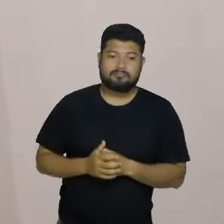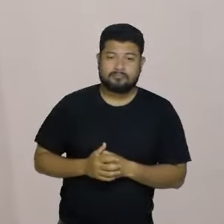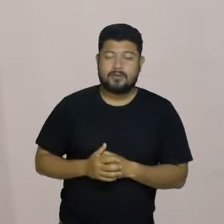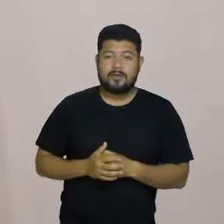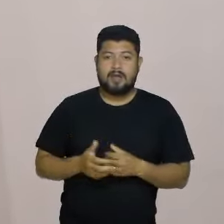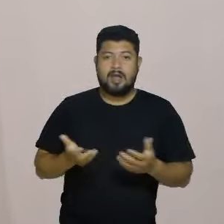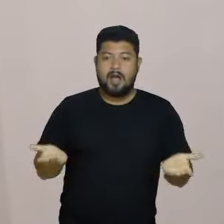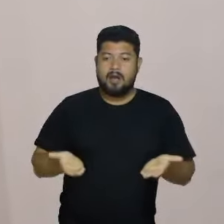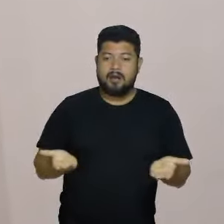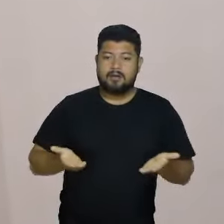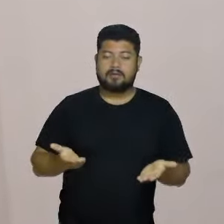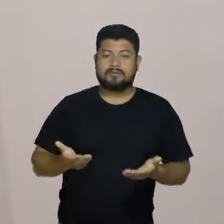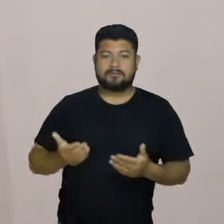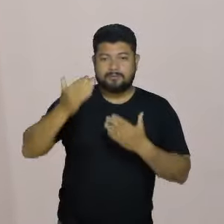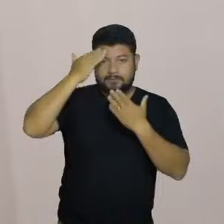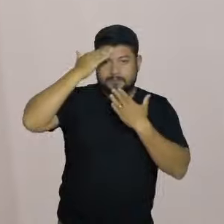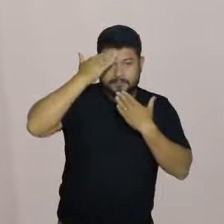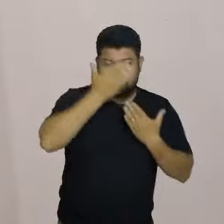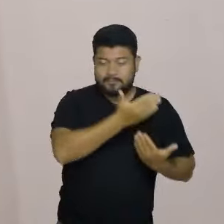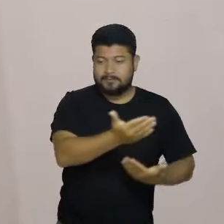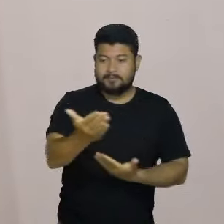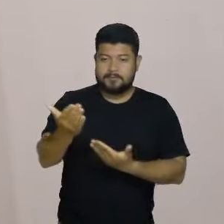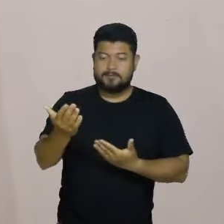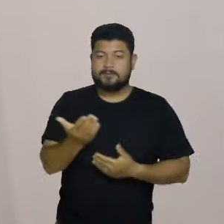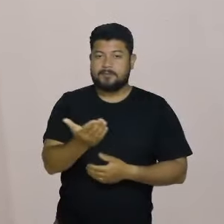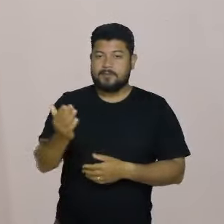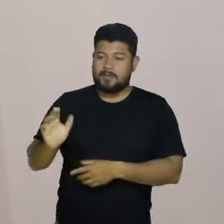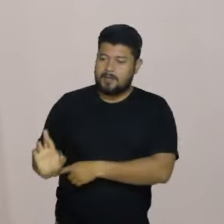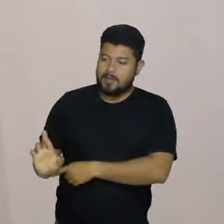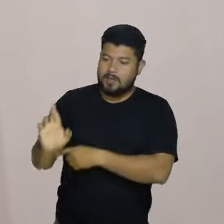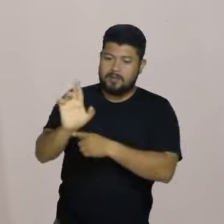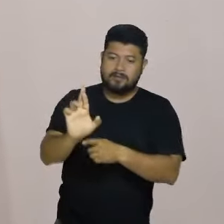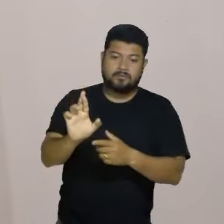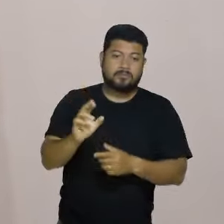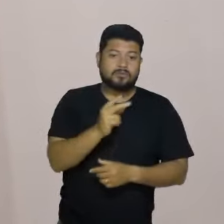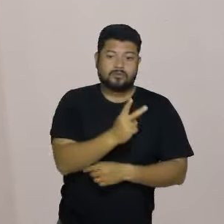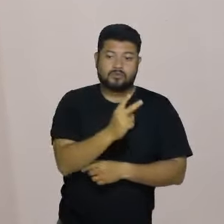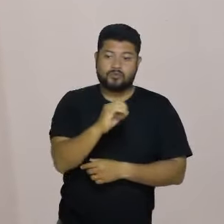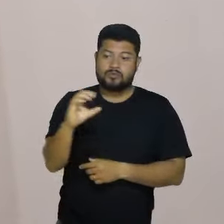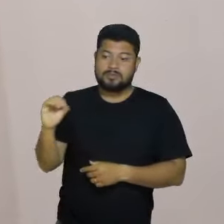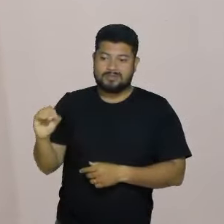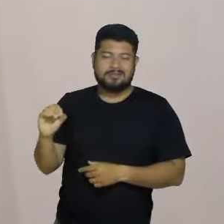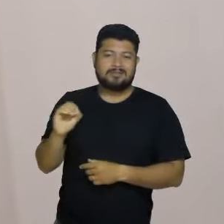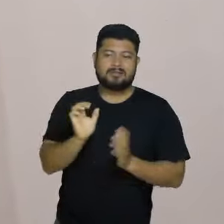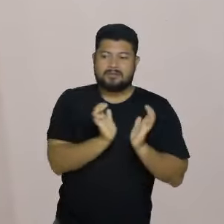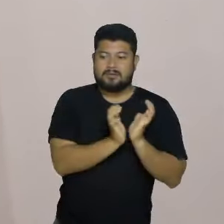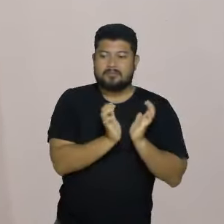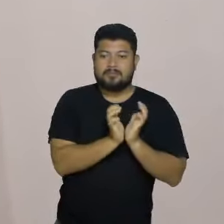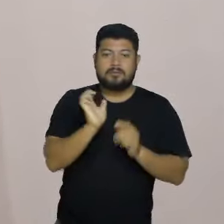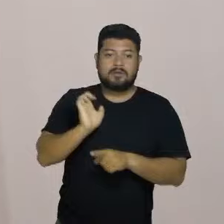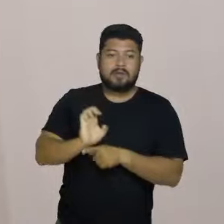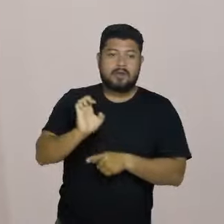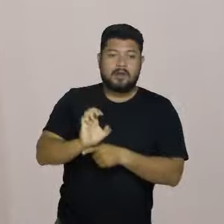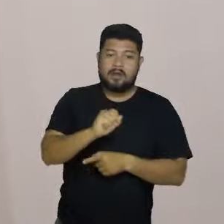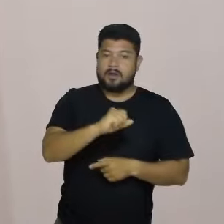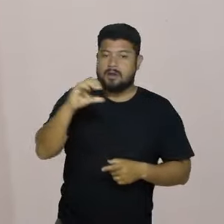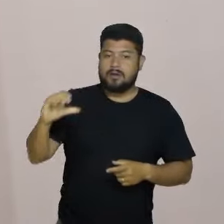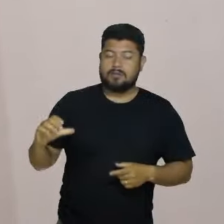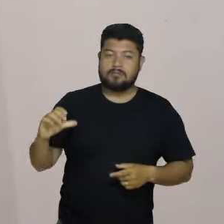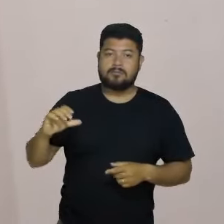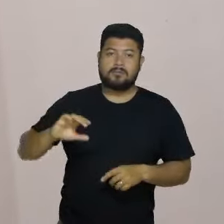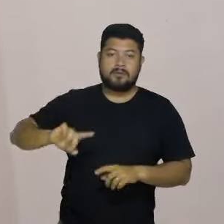vocês que esse obrigado ele é representado pelos 200 APAES do Estado de Santa Catarina, composto aí por mais de